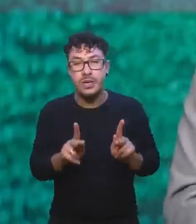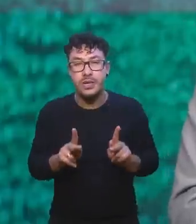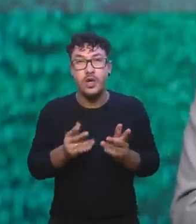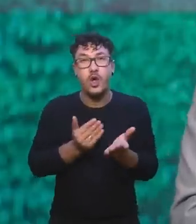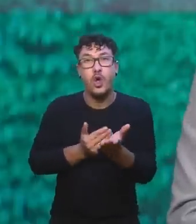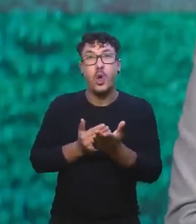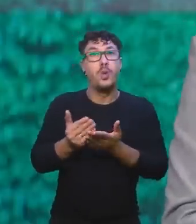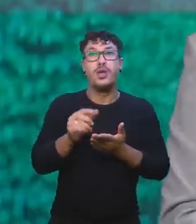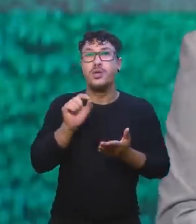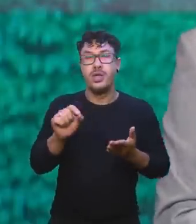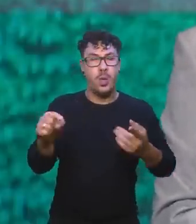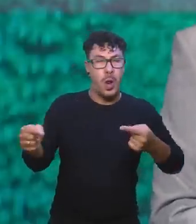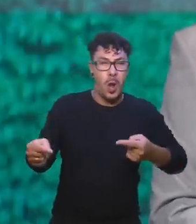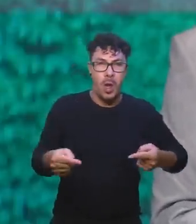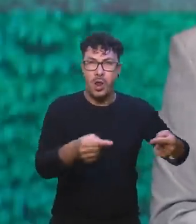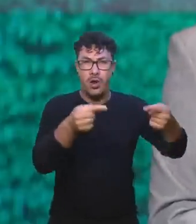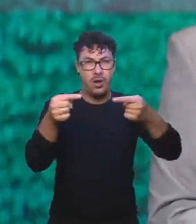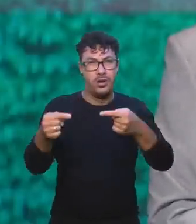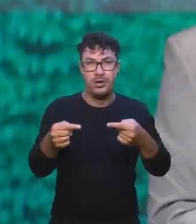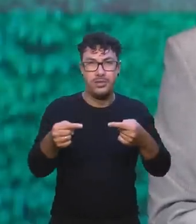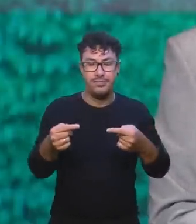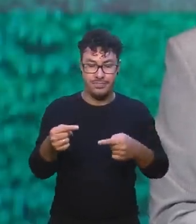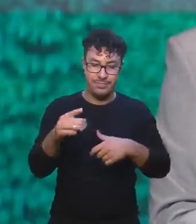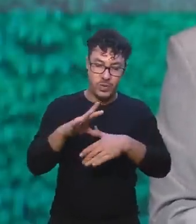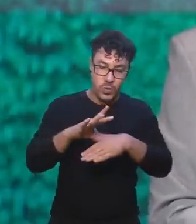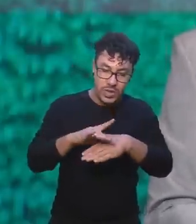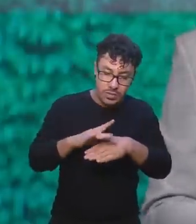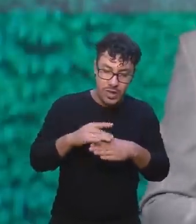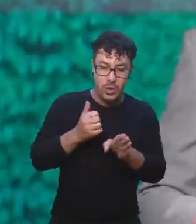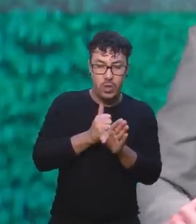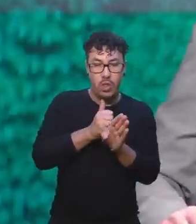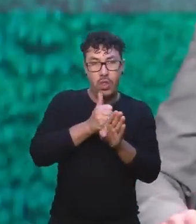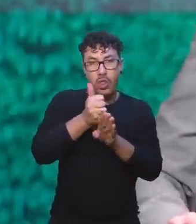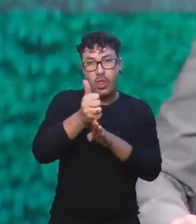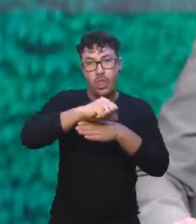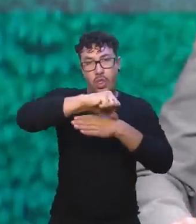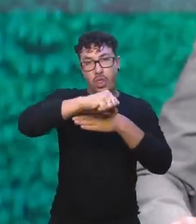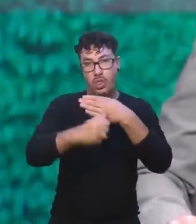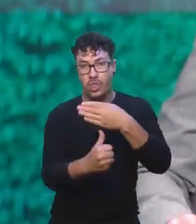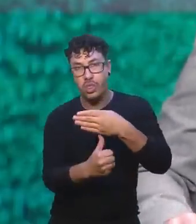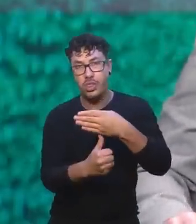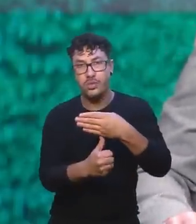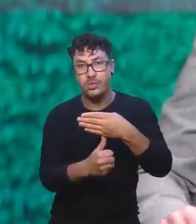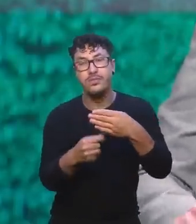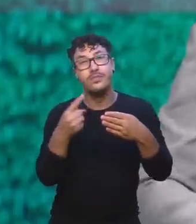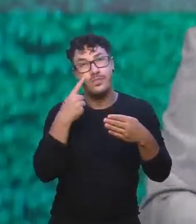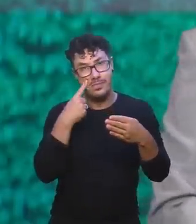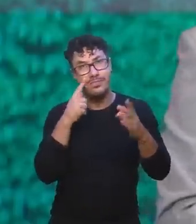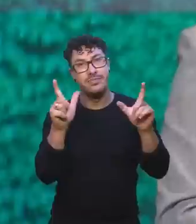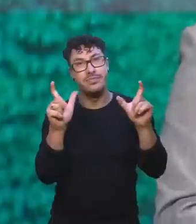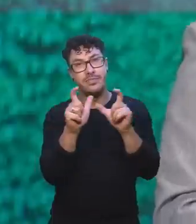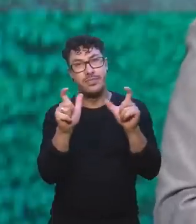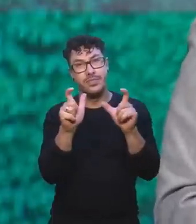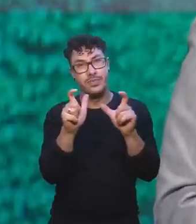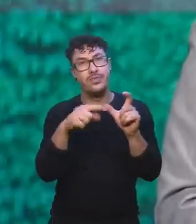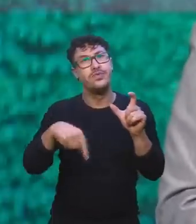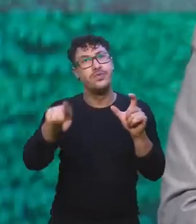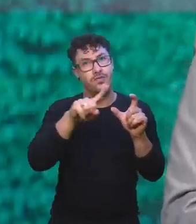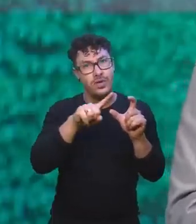num processo de muitos conflitos, de adoecimento moral. Então veja que esses alertas são muito profundos. Tempos